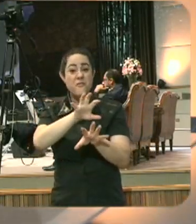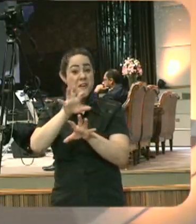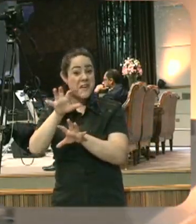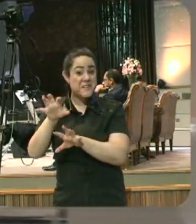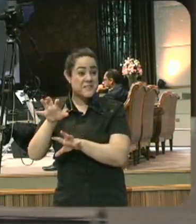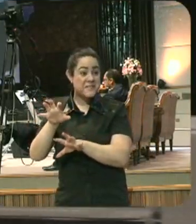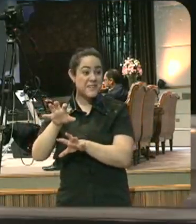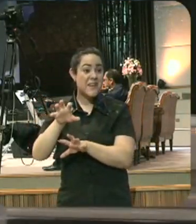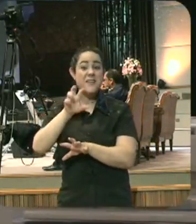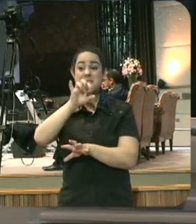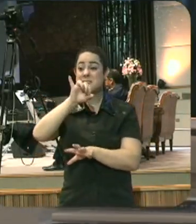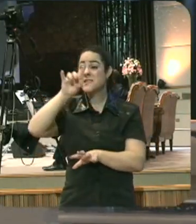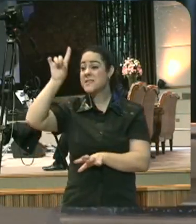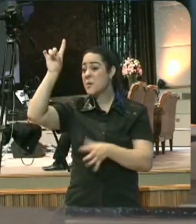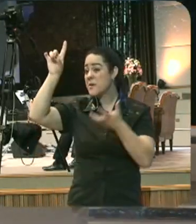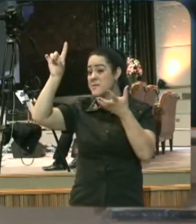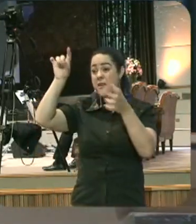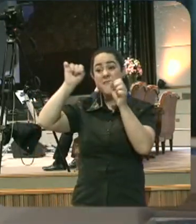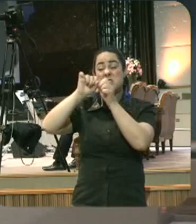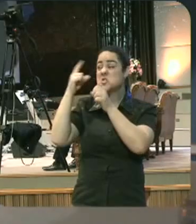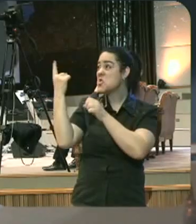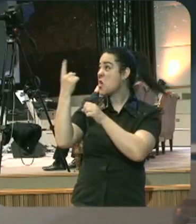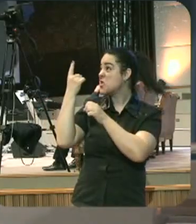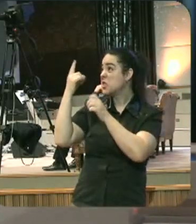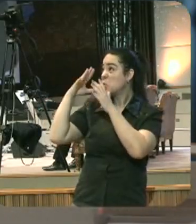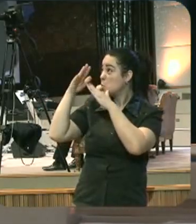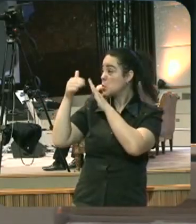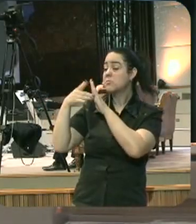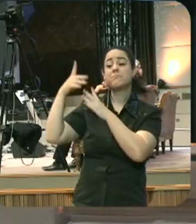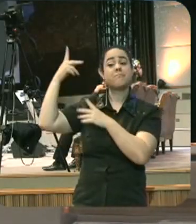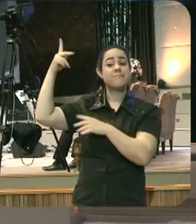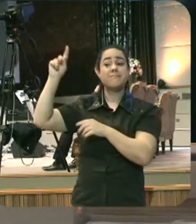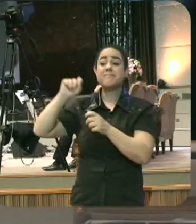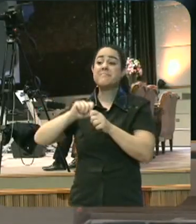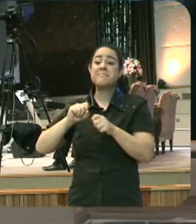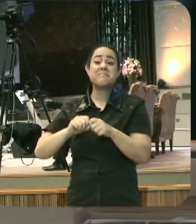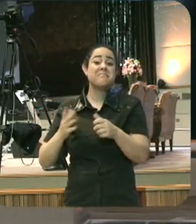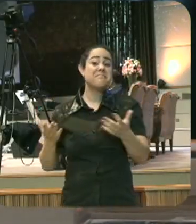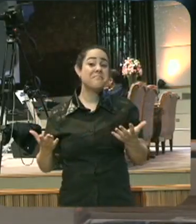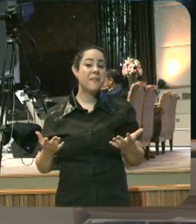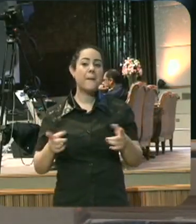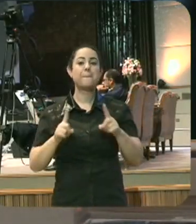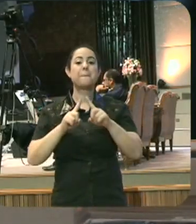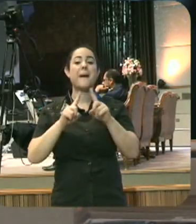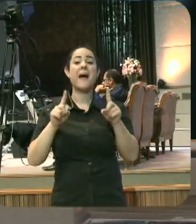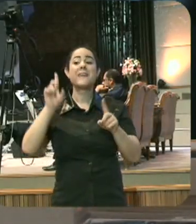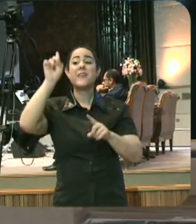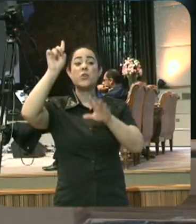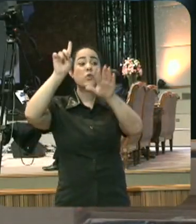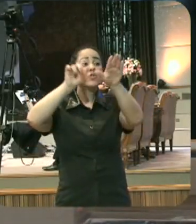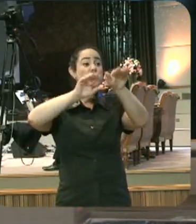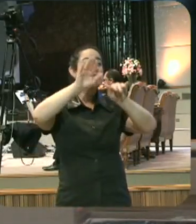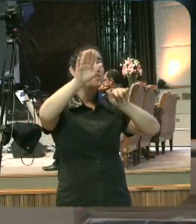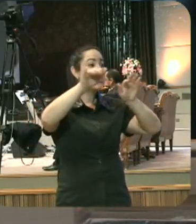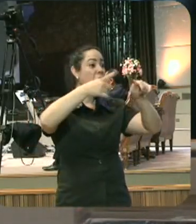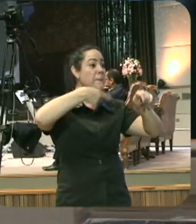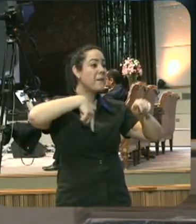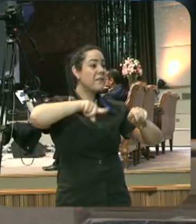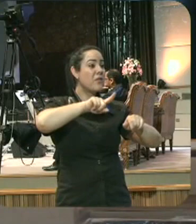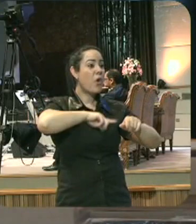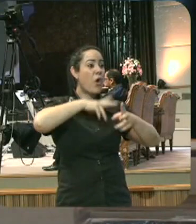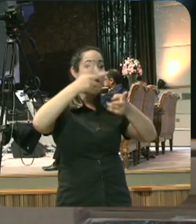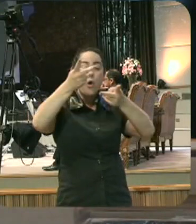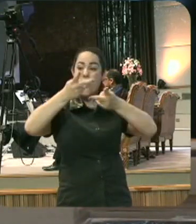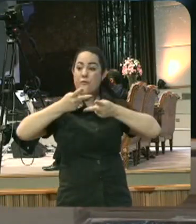influência. Se Deus quiser fazer sozinho tudo, Ele faz. Mas Ele nos convida como seus